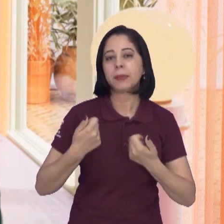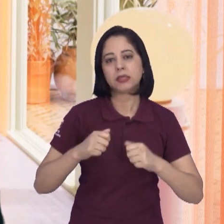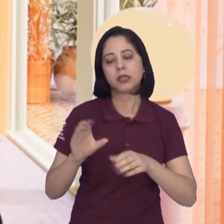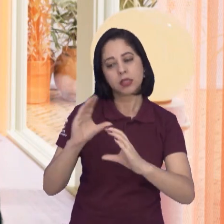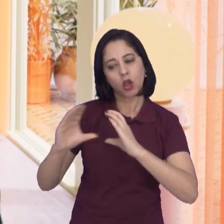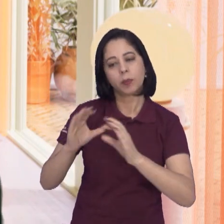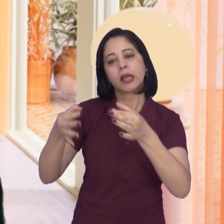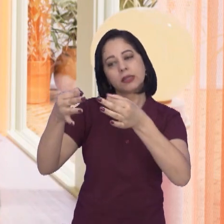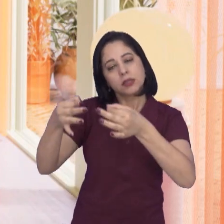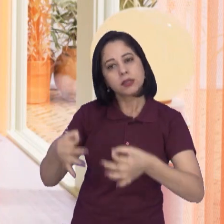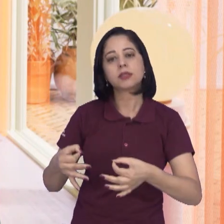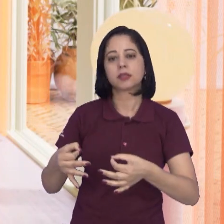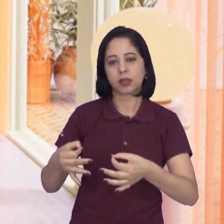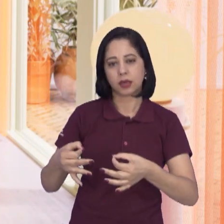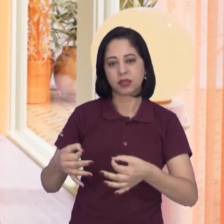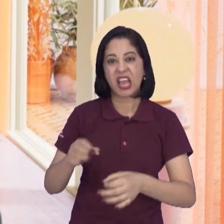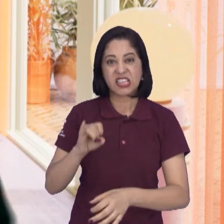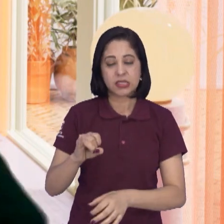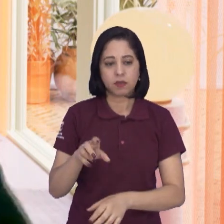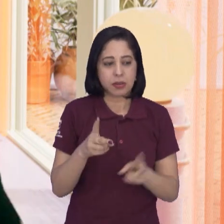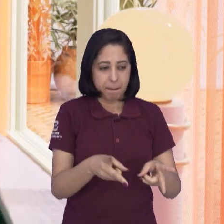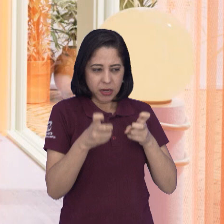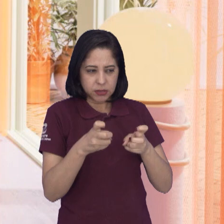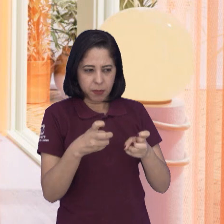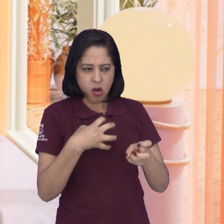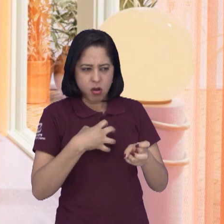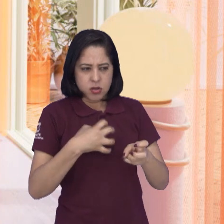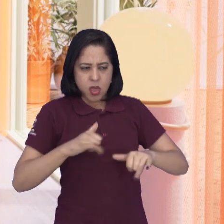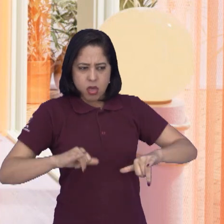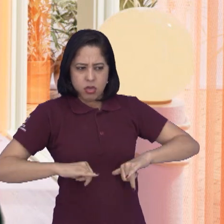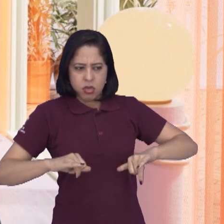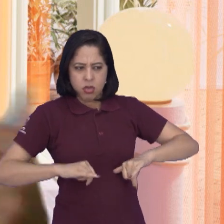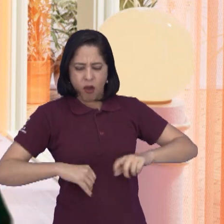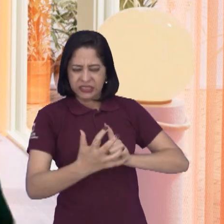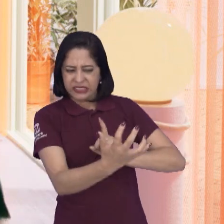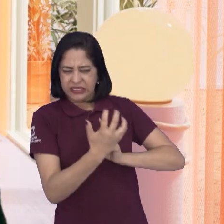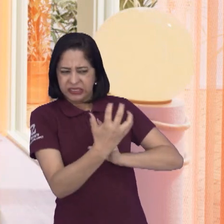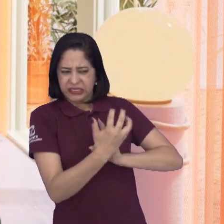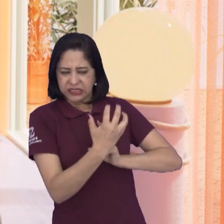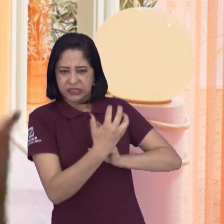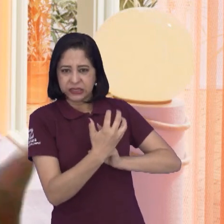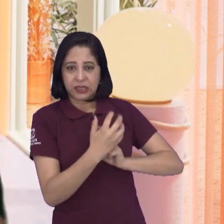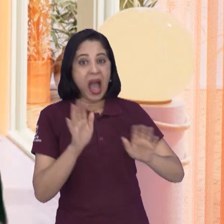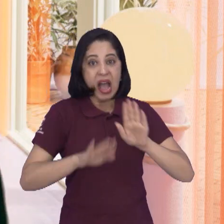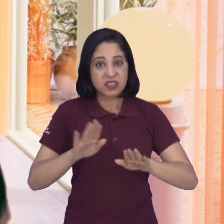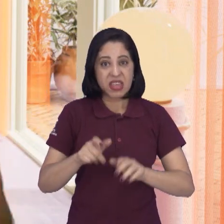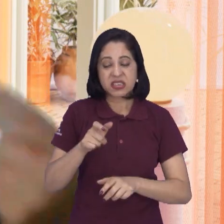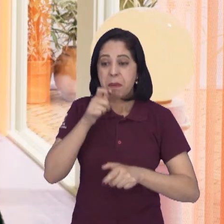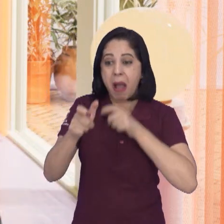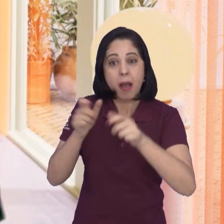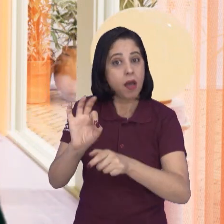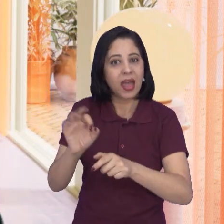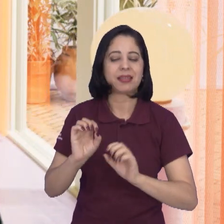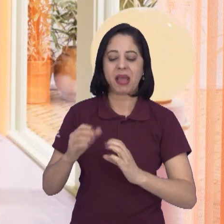comunicação. Então, quando você viu que você sofreu esse assédio, e muitos relatam, né, que às vezes é através de e-mail, às vezes não é só nem falar, mas